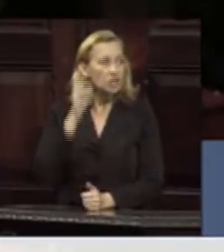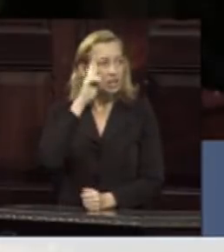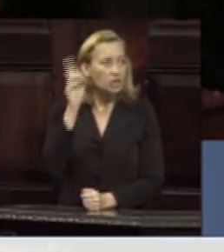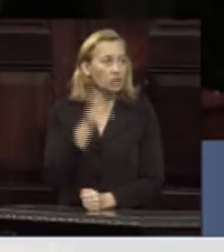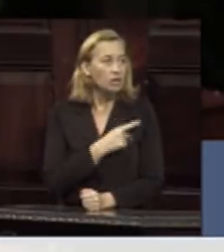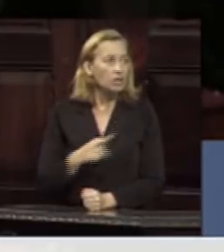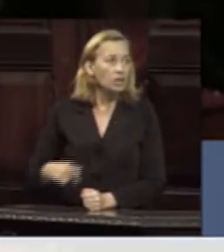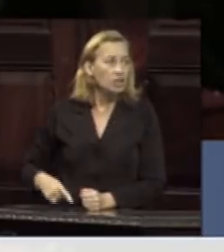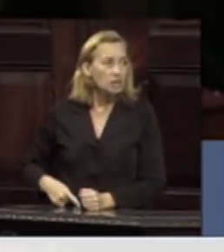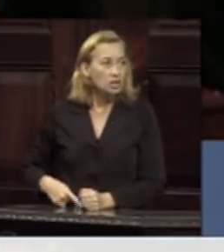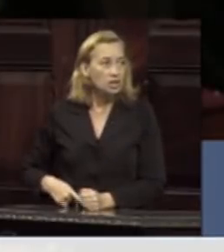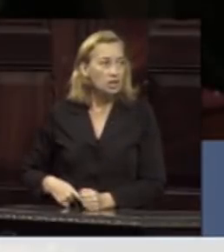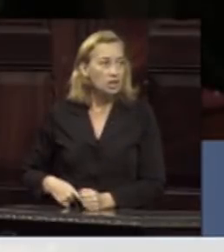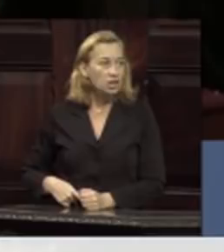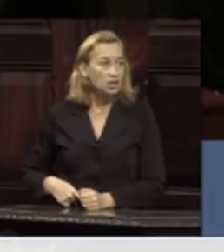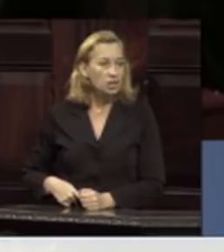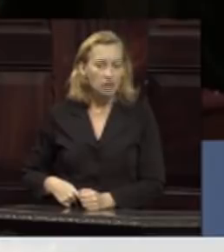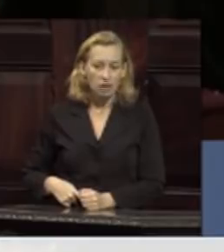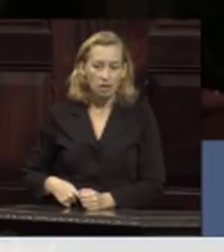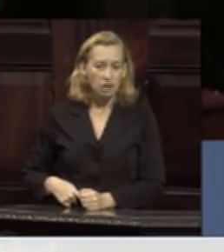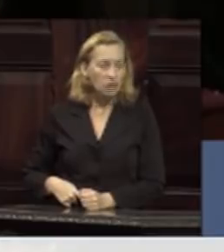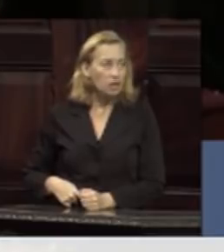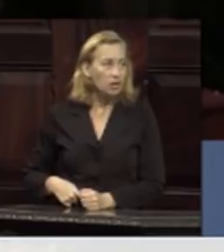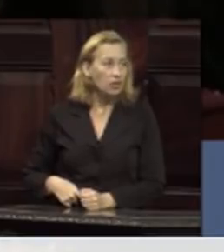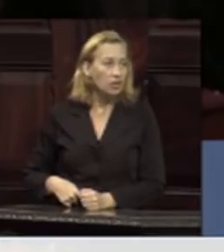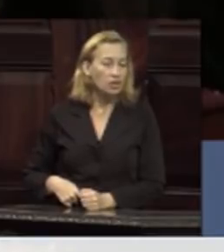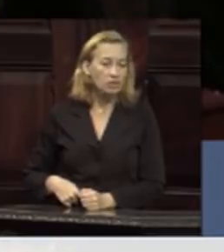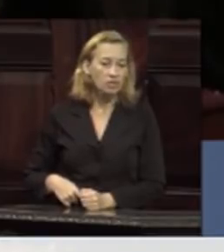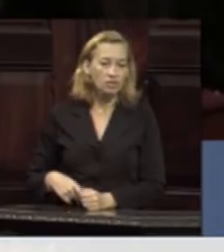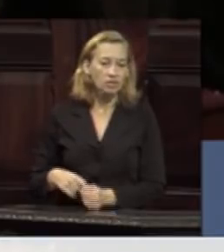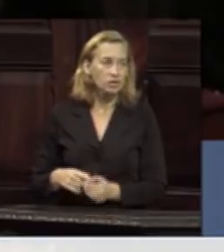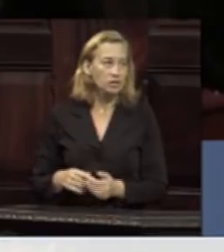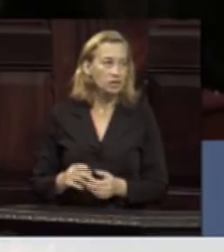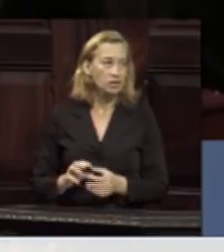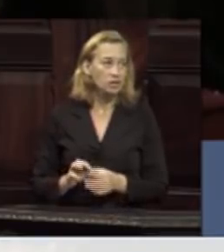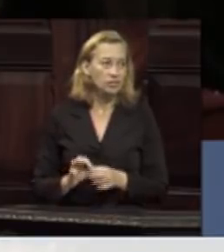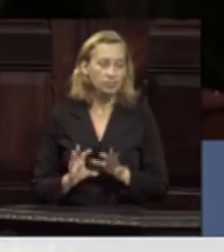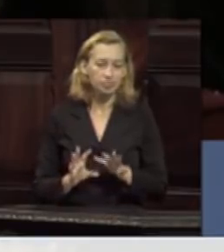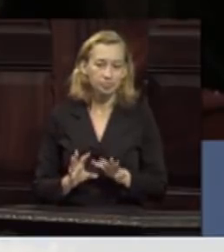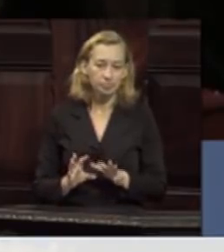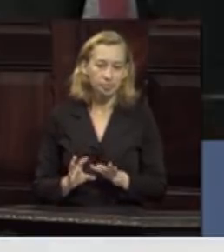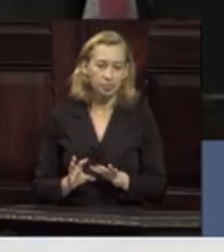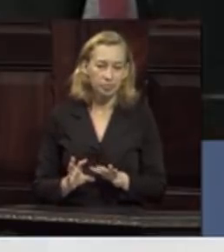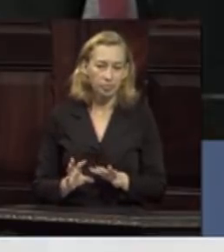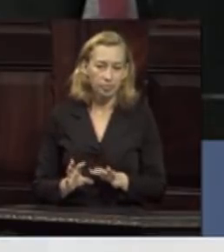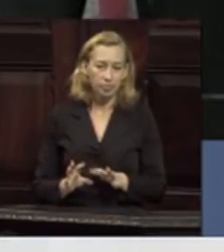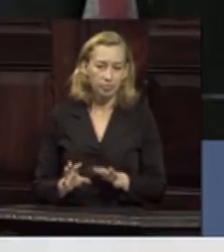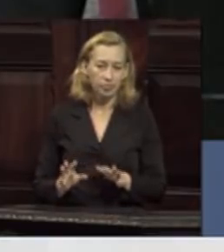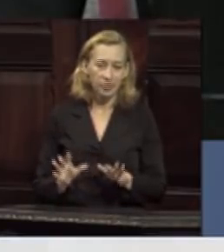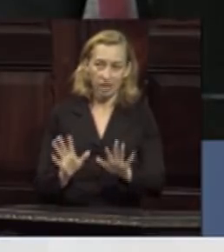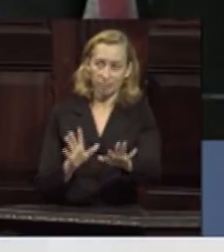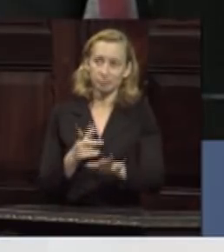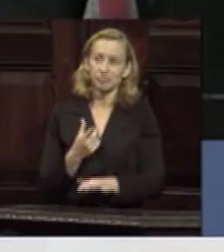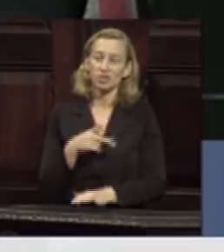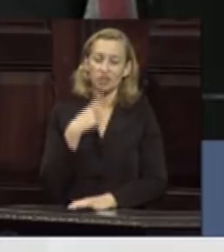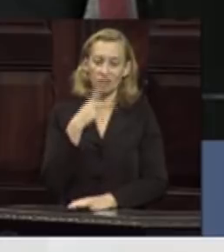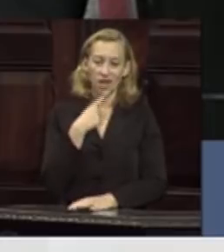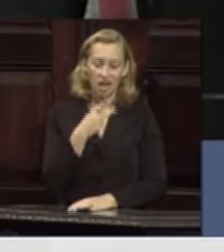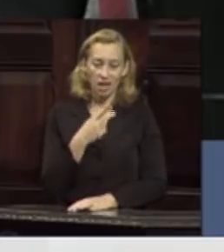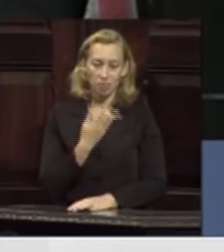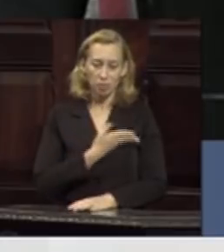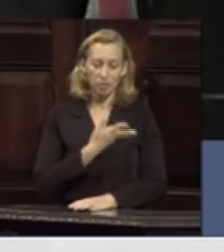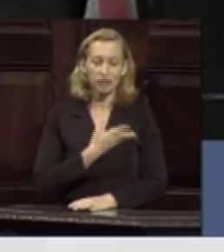não caberia a parte, mas eu dou a parte a Vossa Excelência, já que o presidente vai deixar. É só para dizer a Vossa Excelência que eu tenho muito